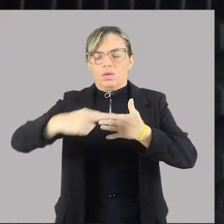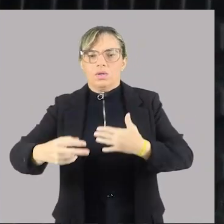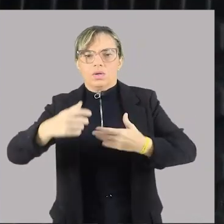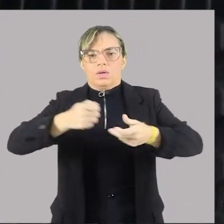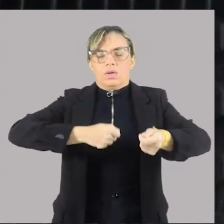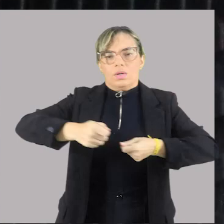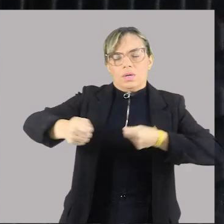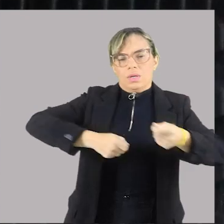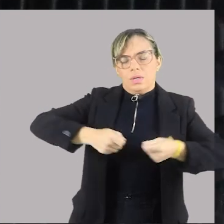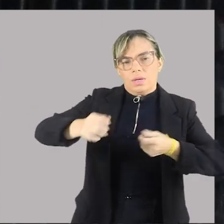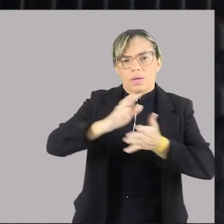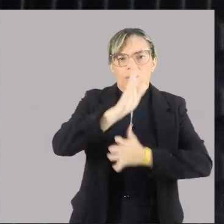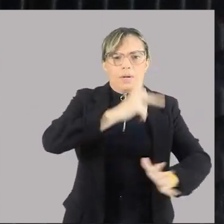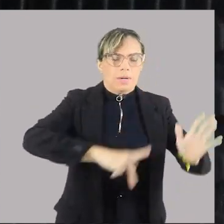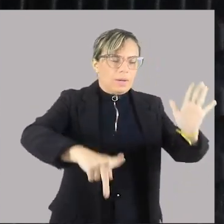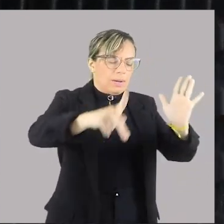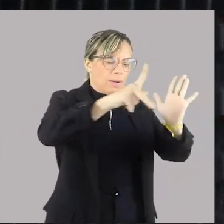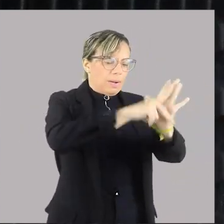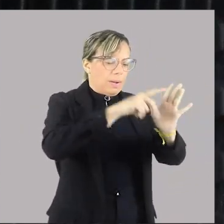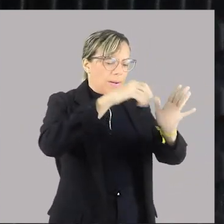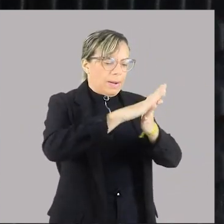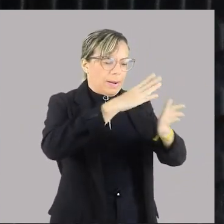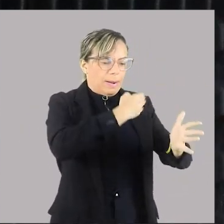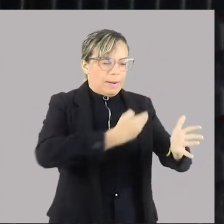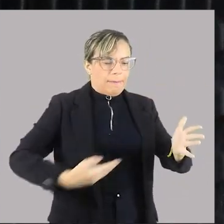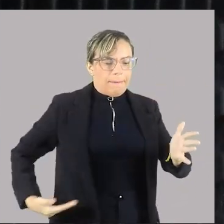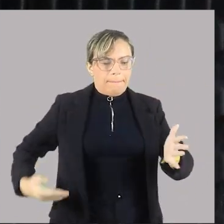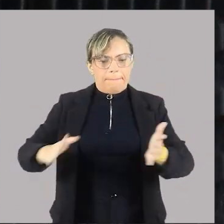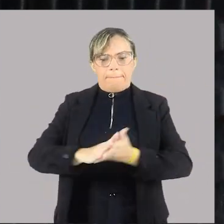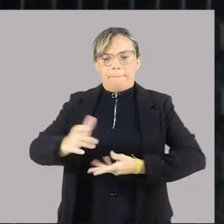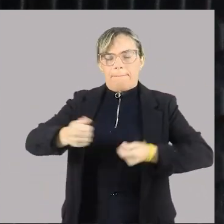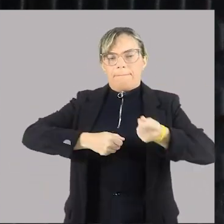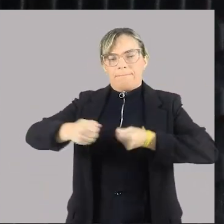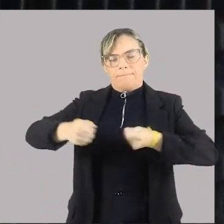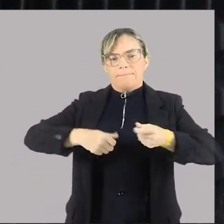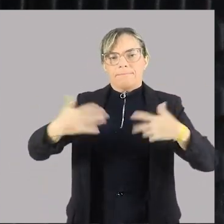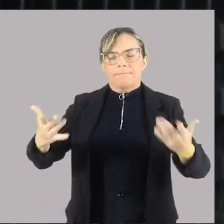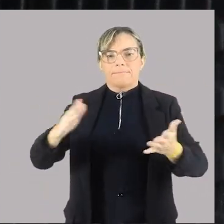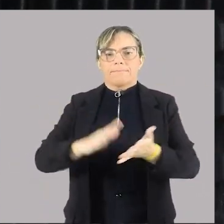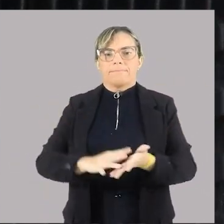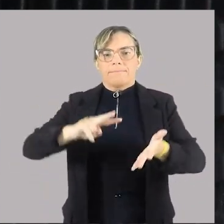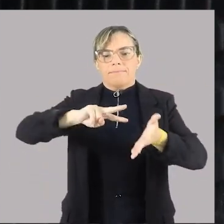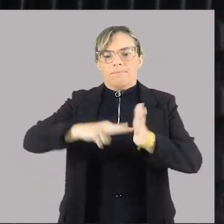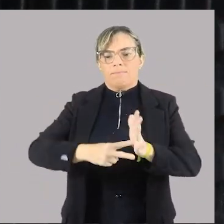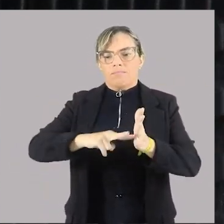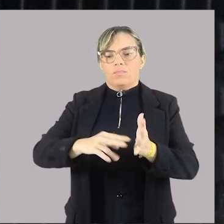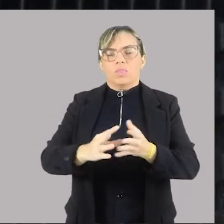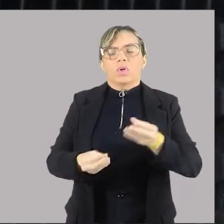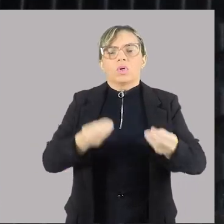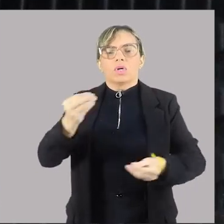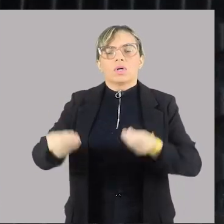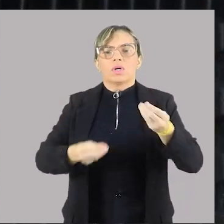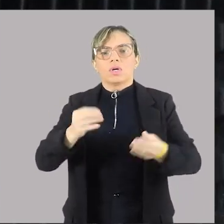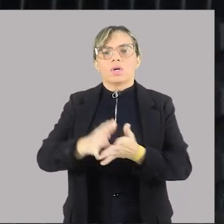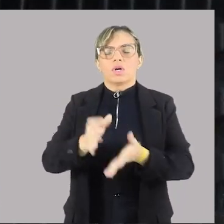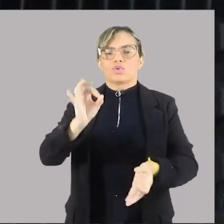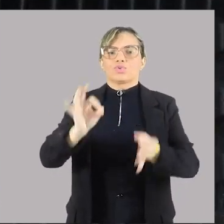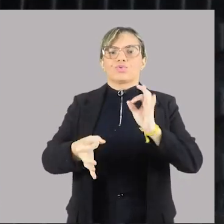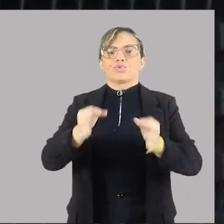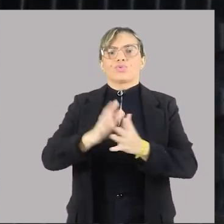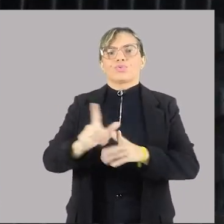próprio Estado, ele controla as organizações sindicais. Então, é como se o Estado, ele fosse a Justiça do